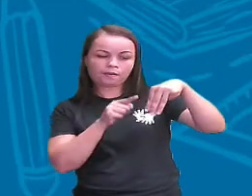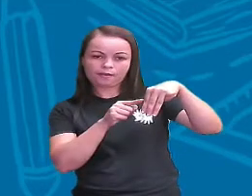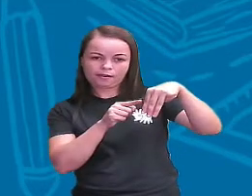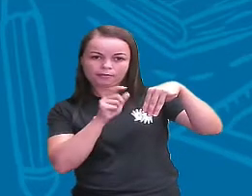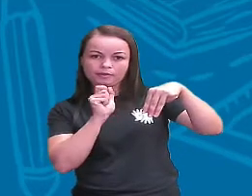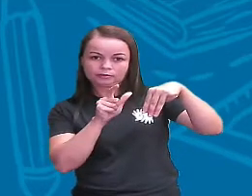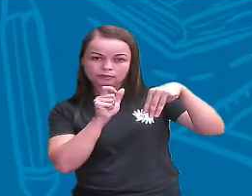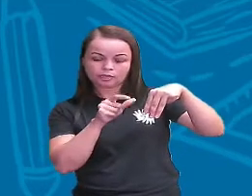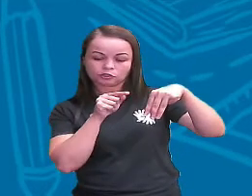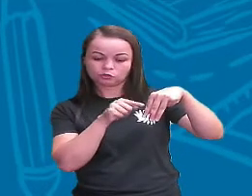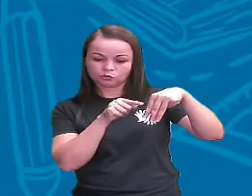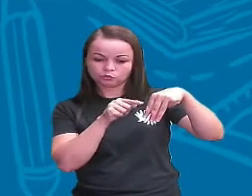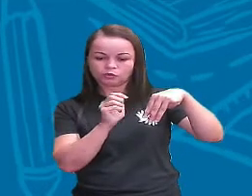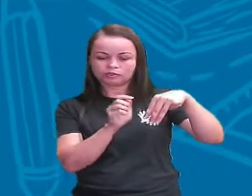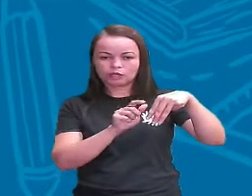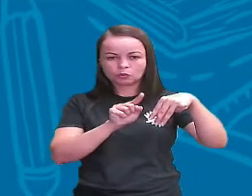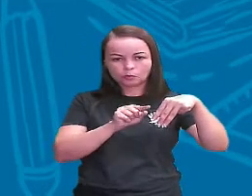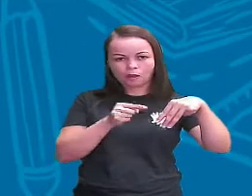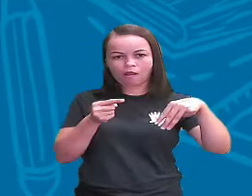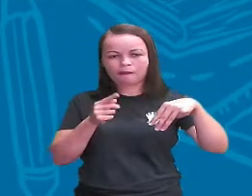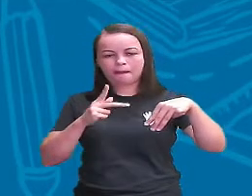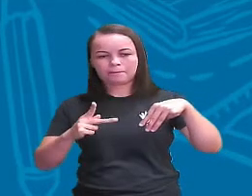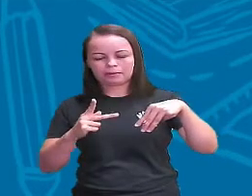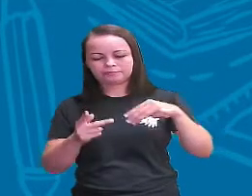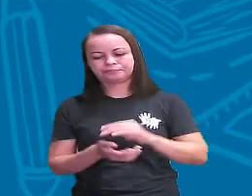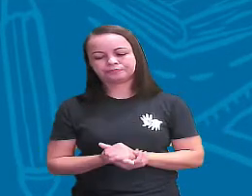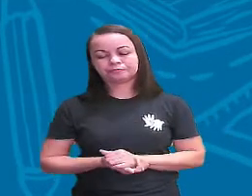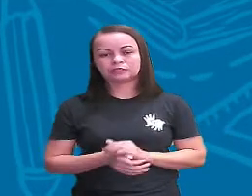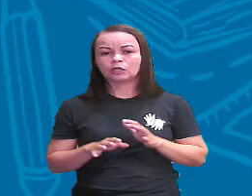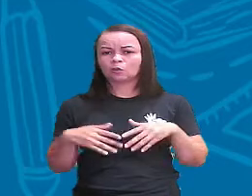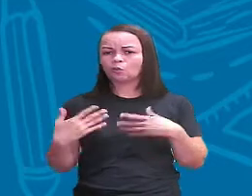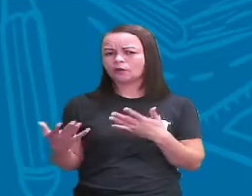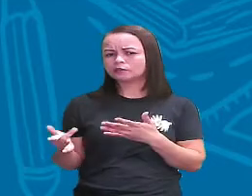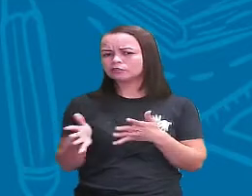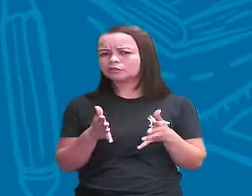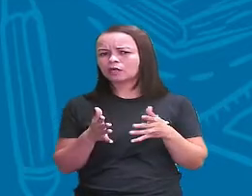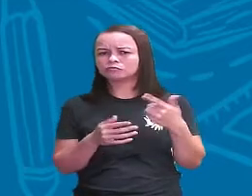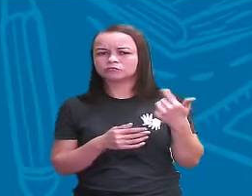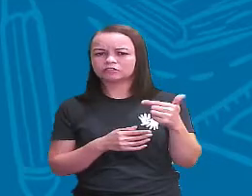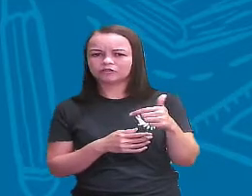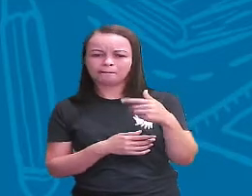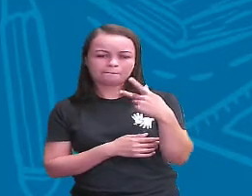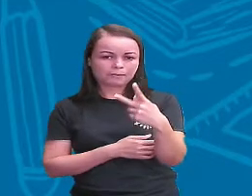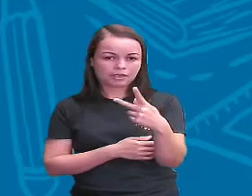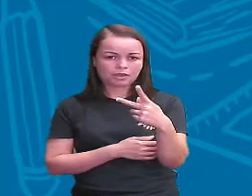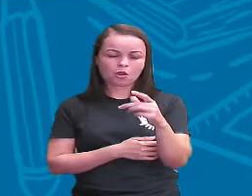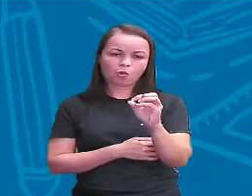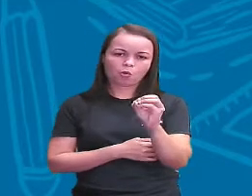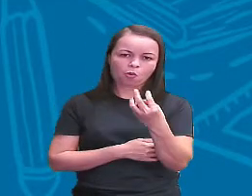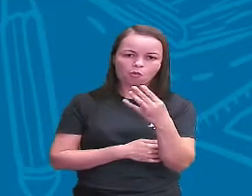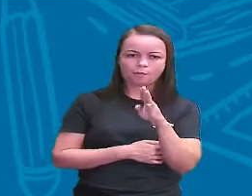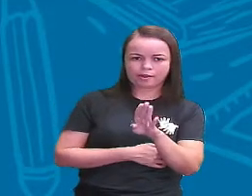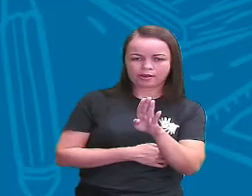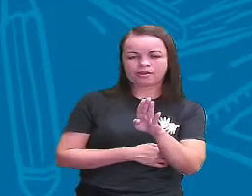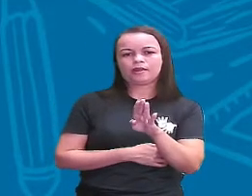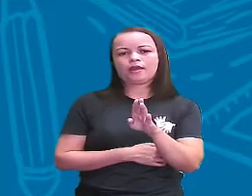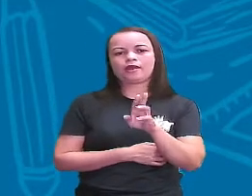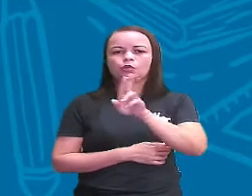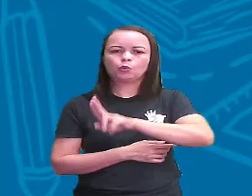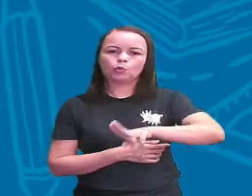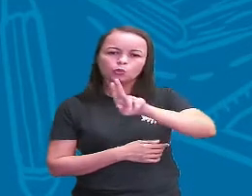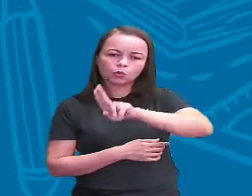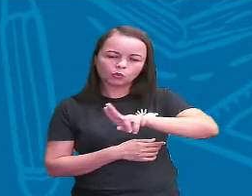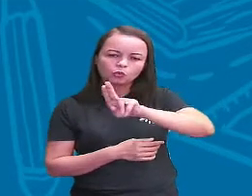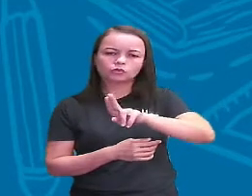gente usa, quando não for P ou B, a gente vai usar a letrinha N para todas as